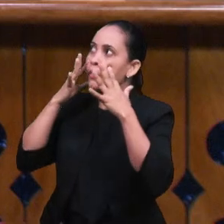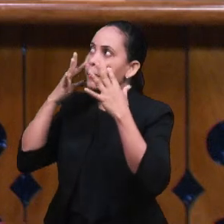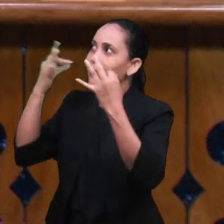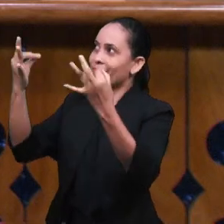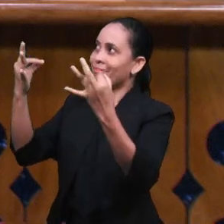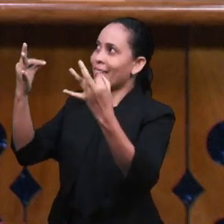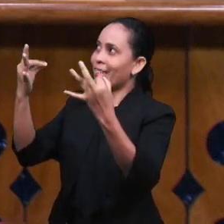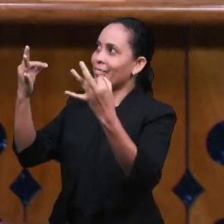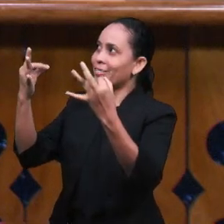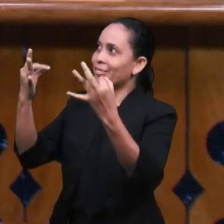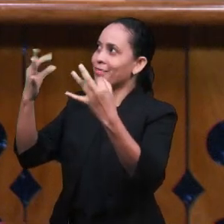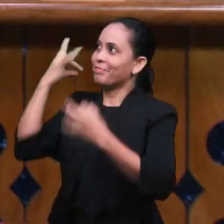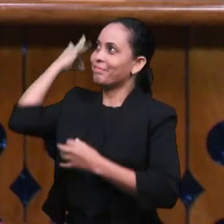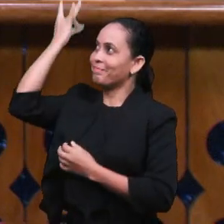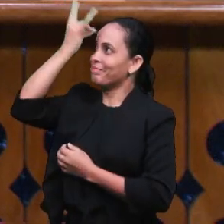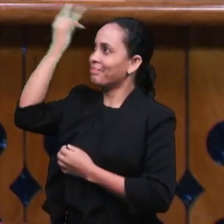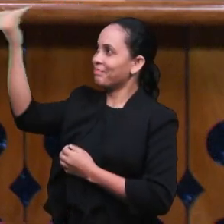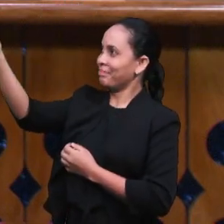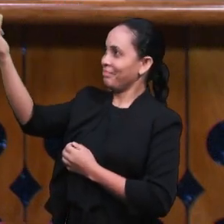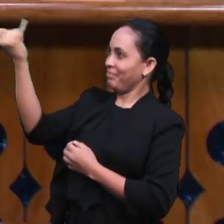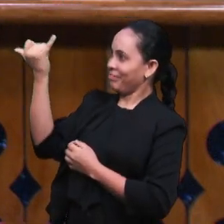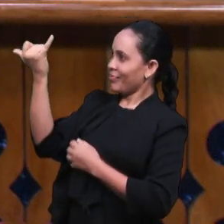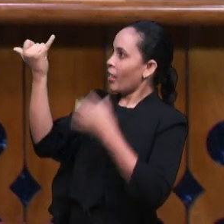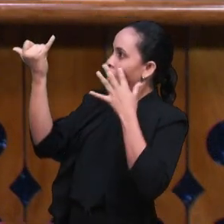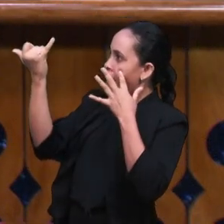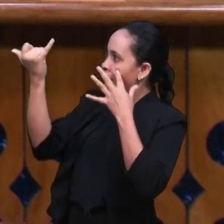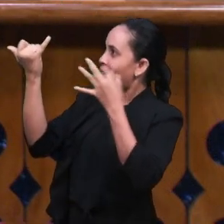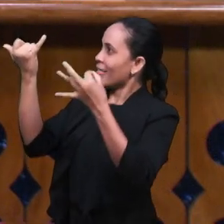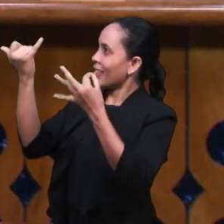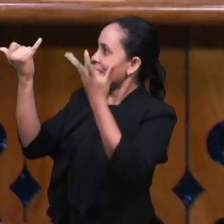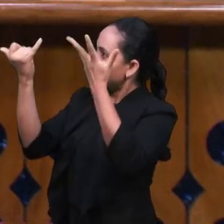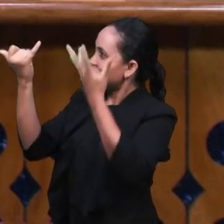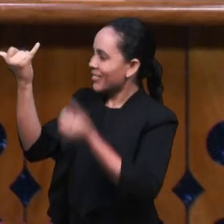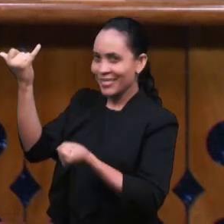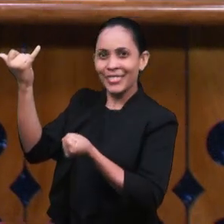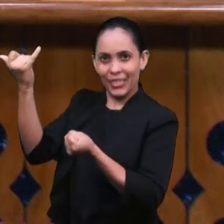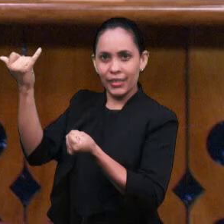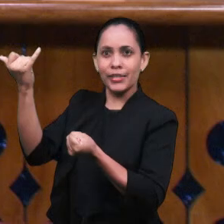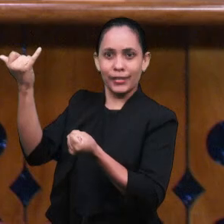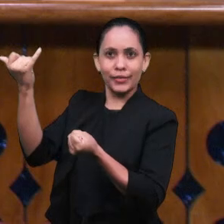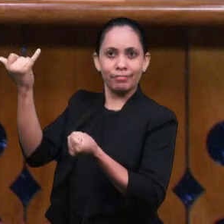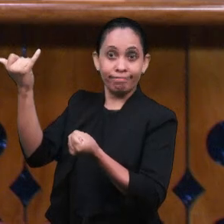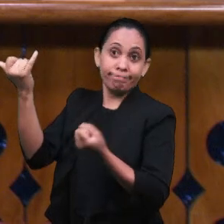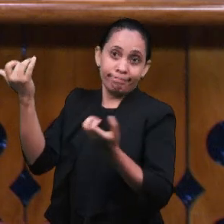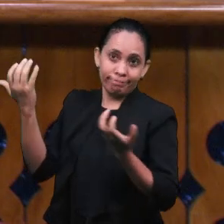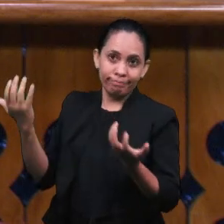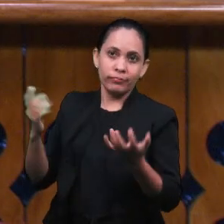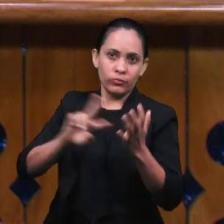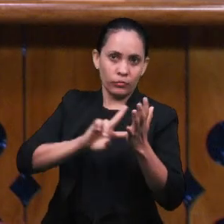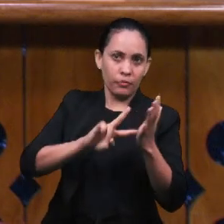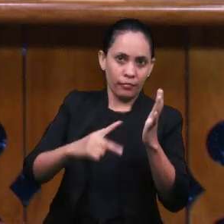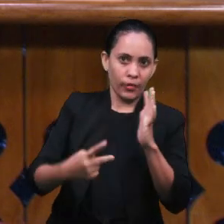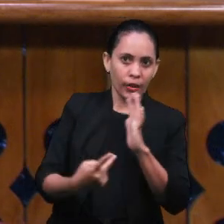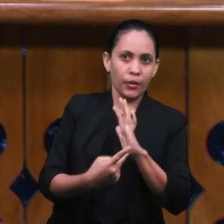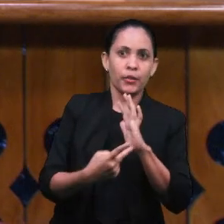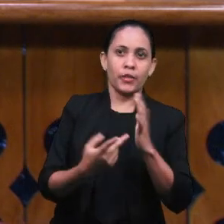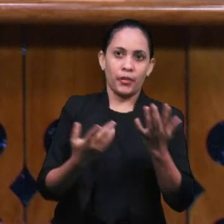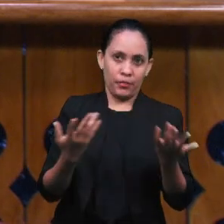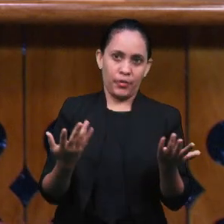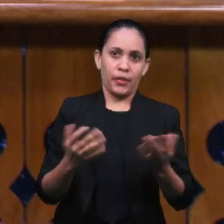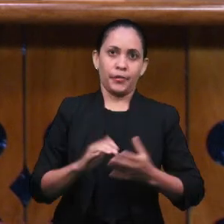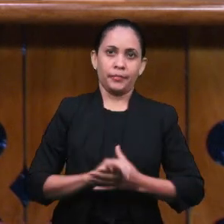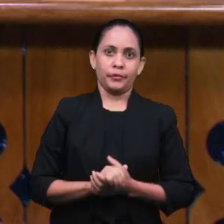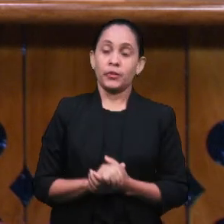ouve a voz da pomba. Bar Simão Bar Jonas, aquele que ouve a voz da